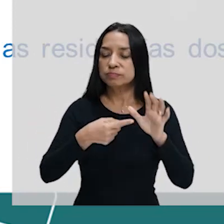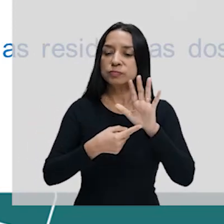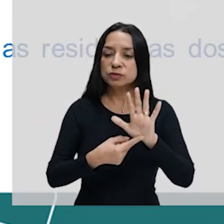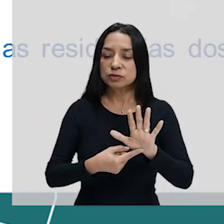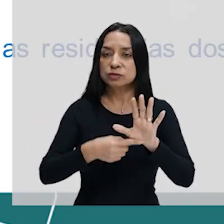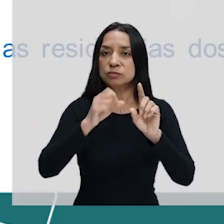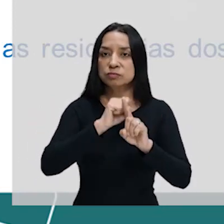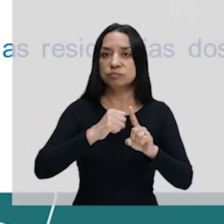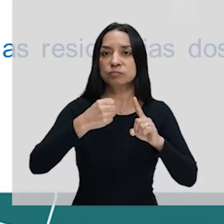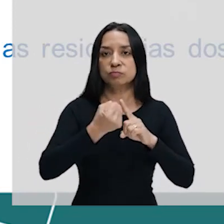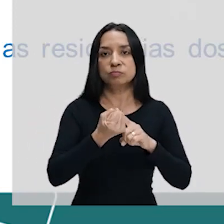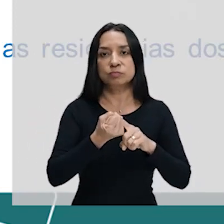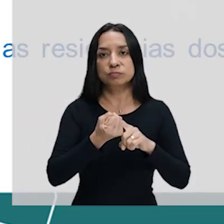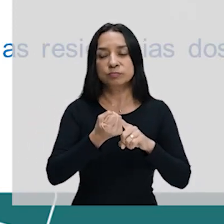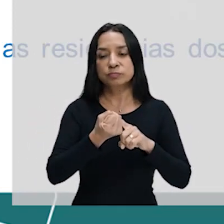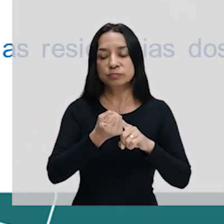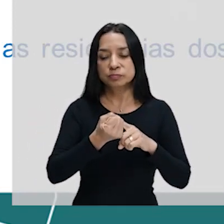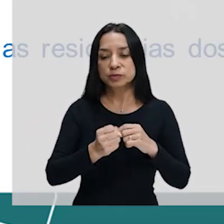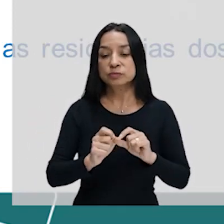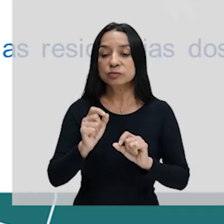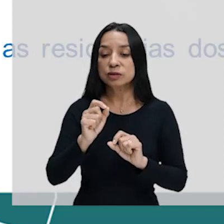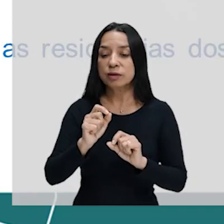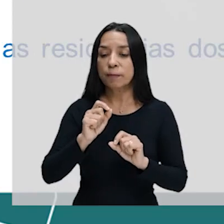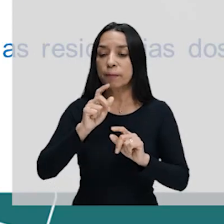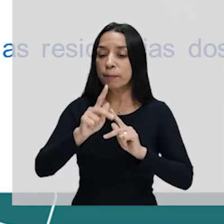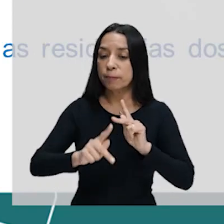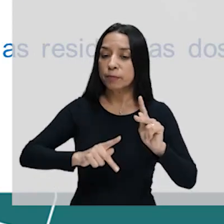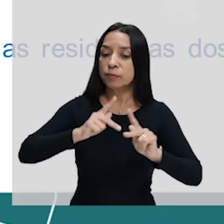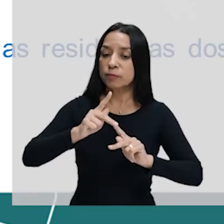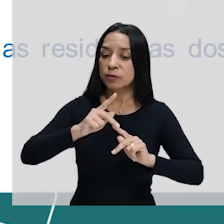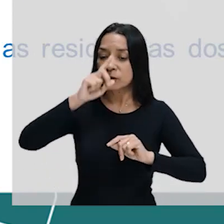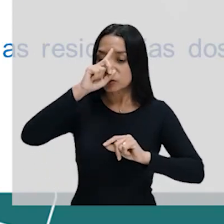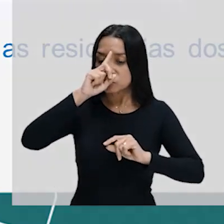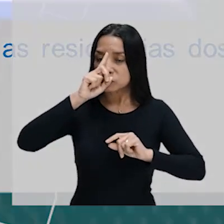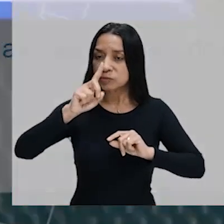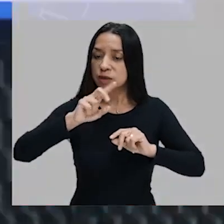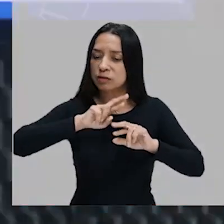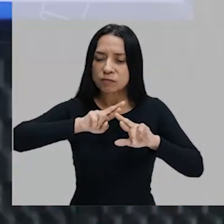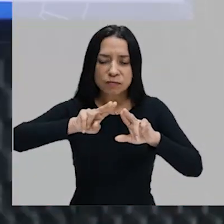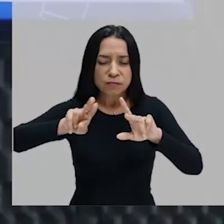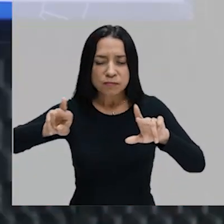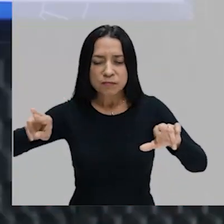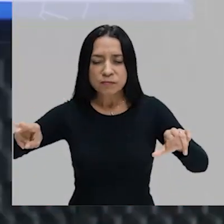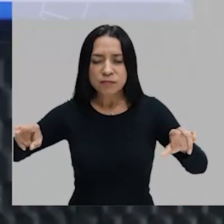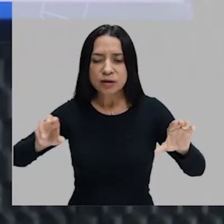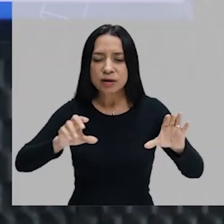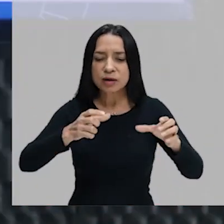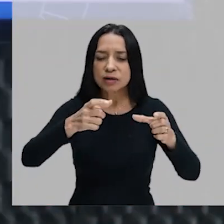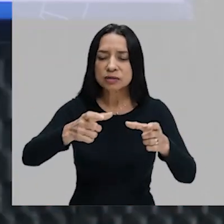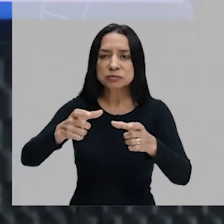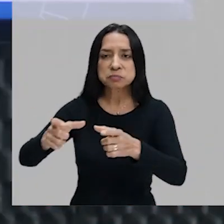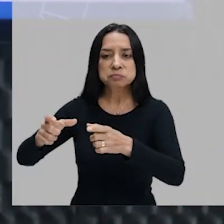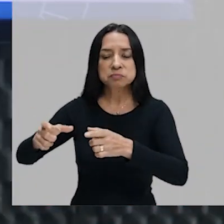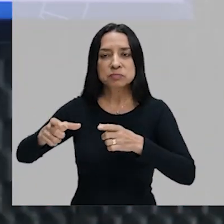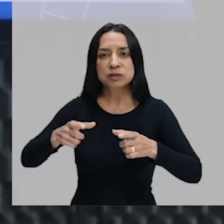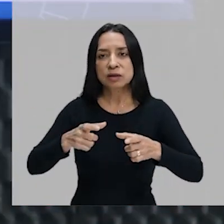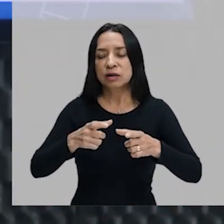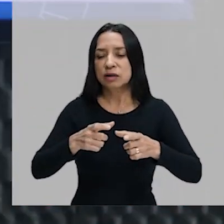de uma sociedade civilizatória que dominaram várias áreas do conhecimento, como, por exemplo,